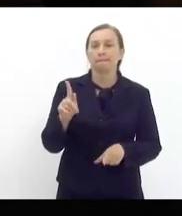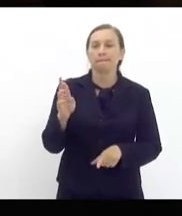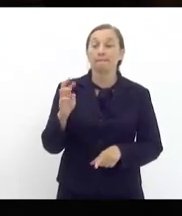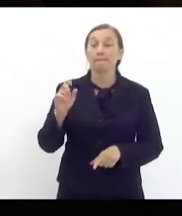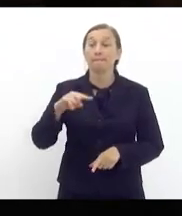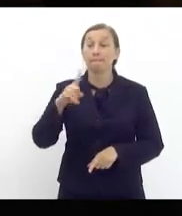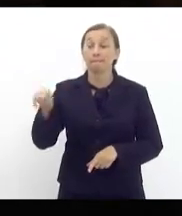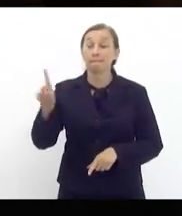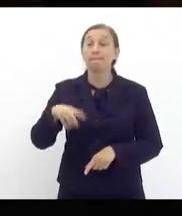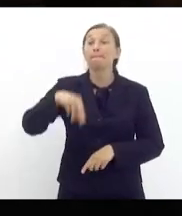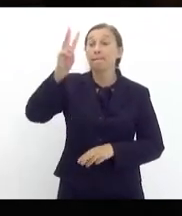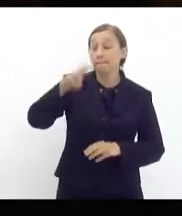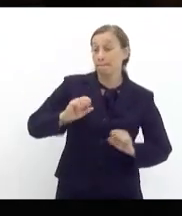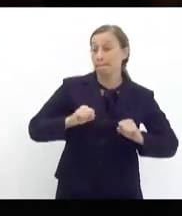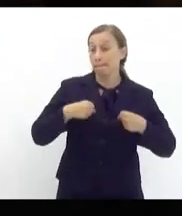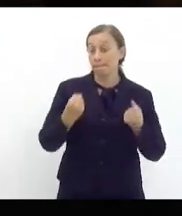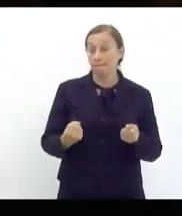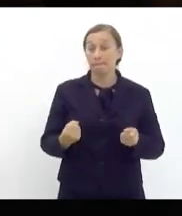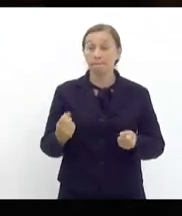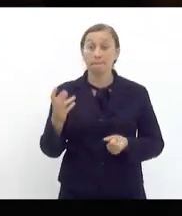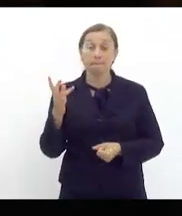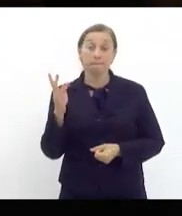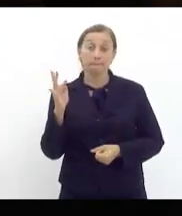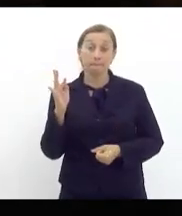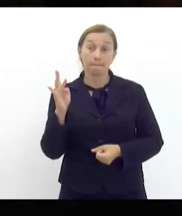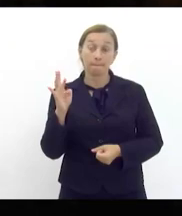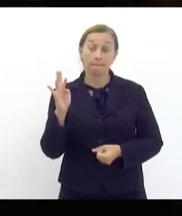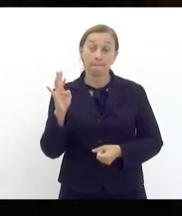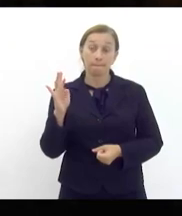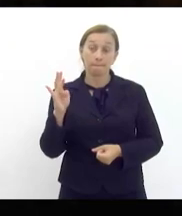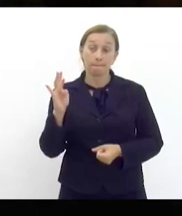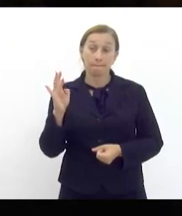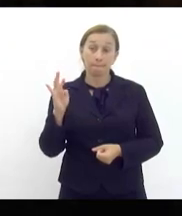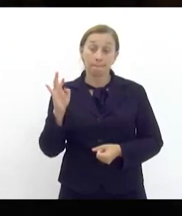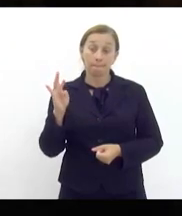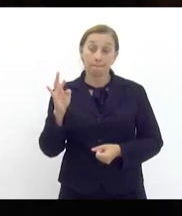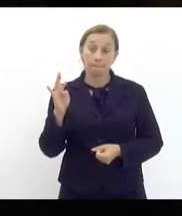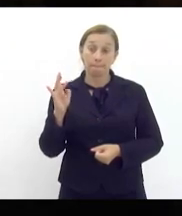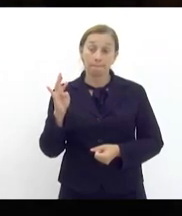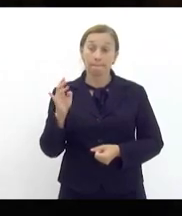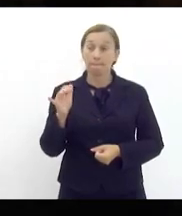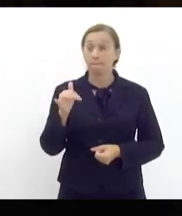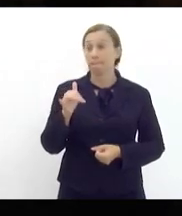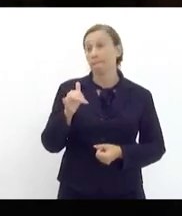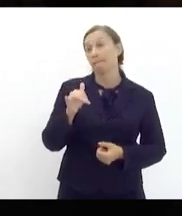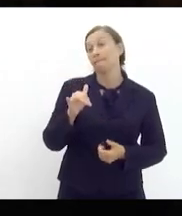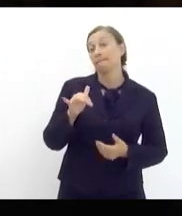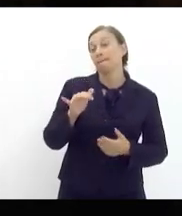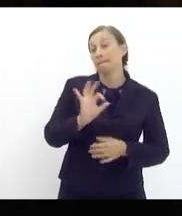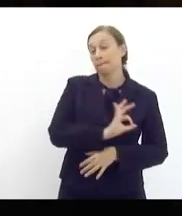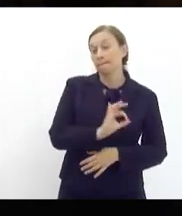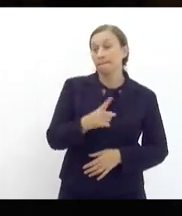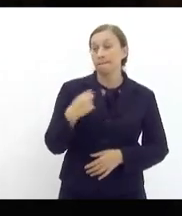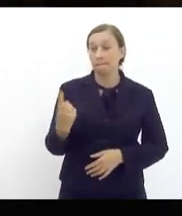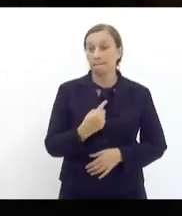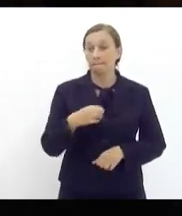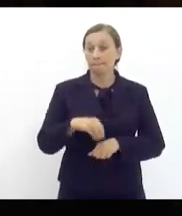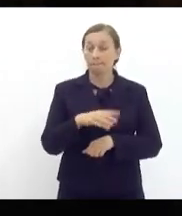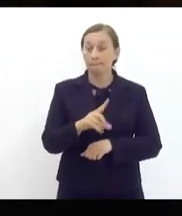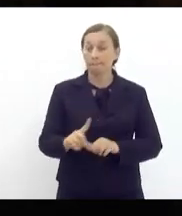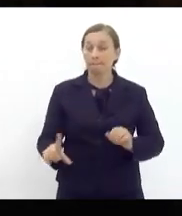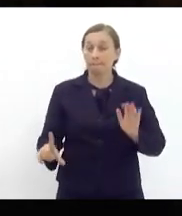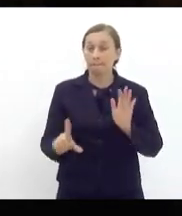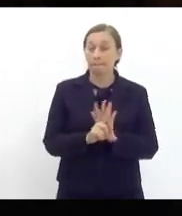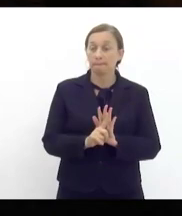estava defendendo aqui as viúvas dois policiais éramos nós inclusive apresentando indicação legislativa